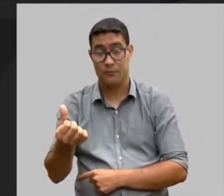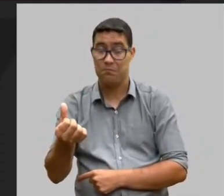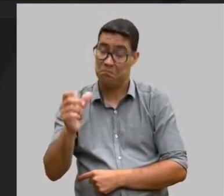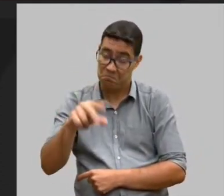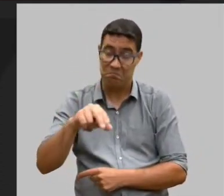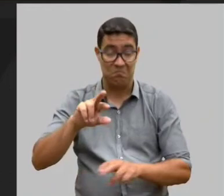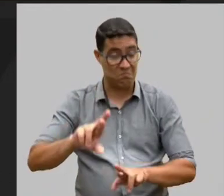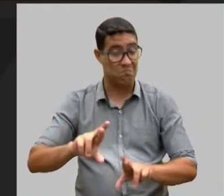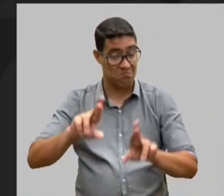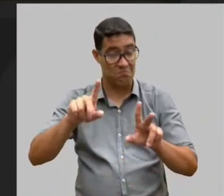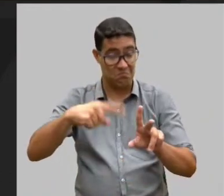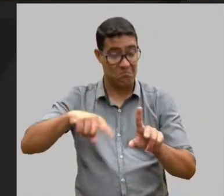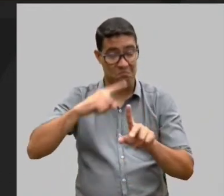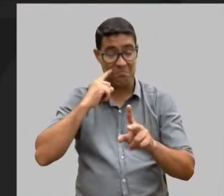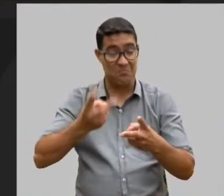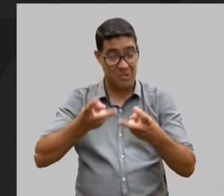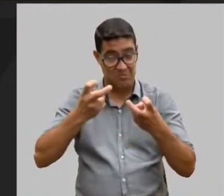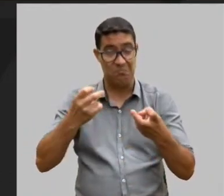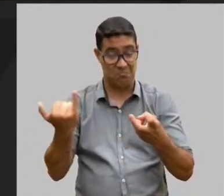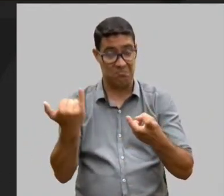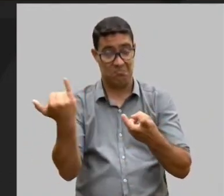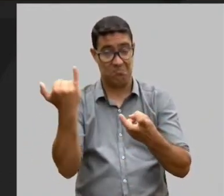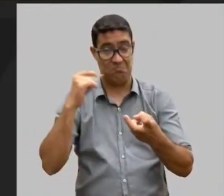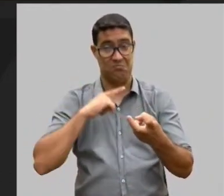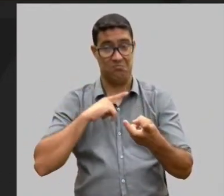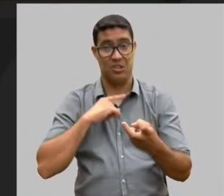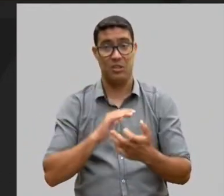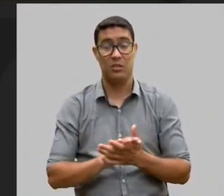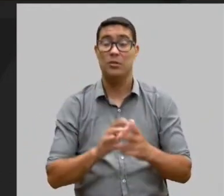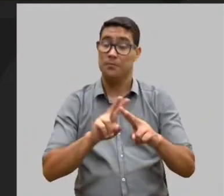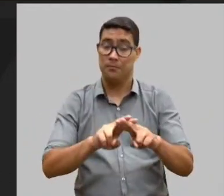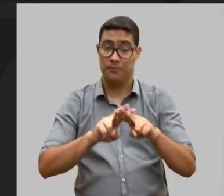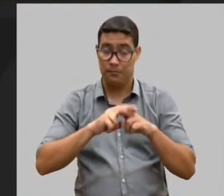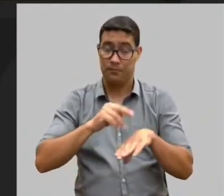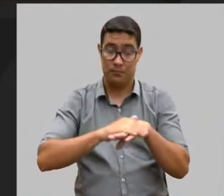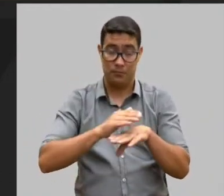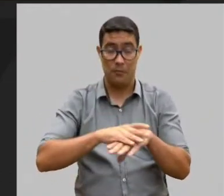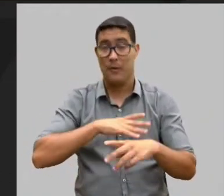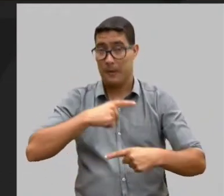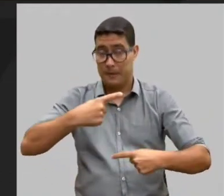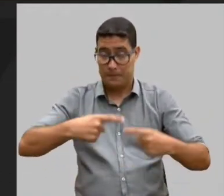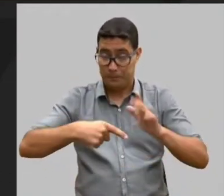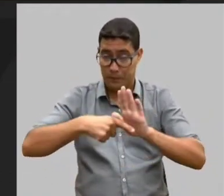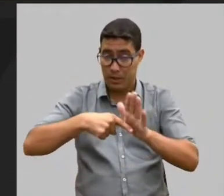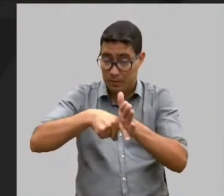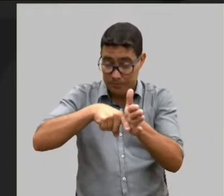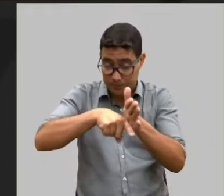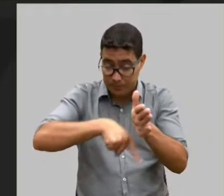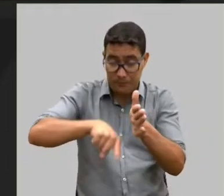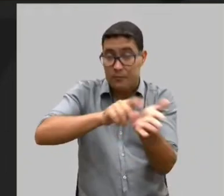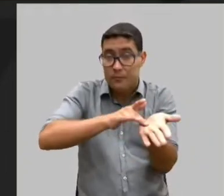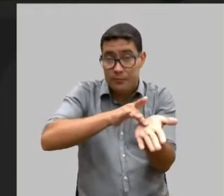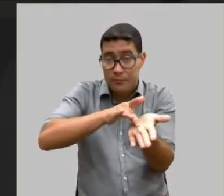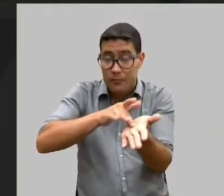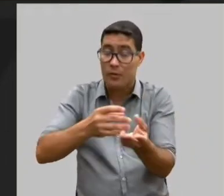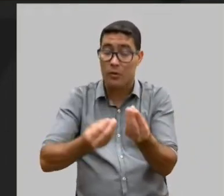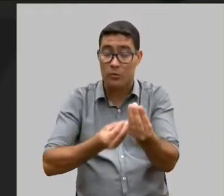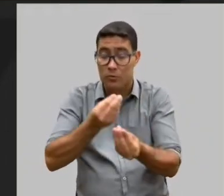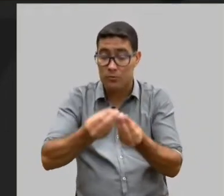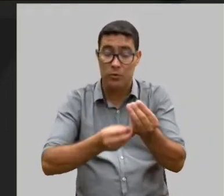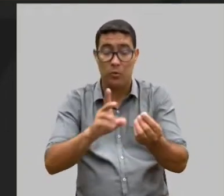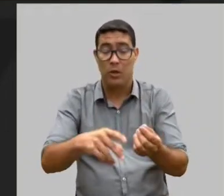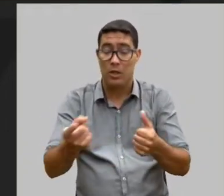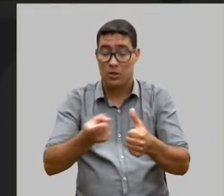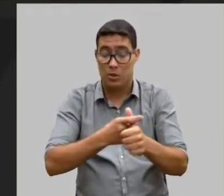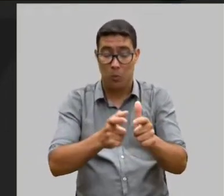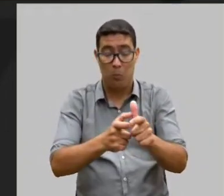significativa então só quis eh eh essas simulações aqui mostram como é que a dívida cresce por exemplo O Itamar pega aqui até